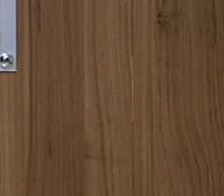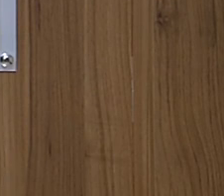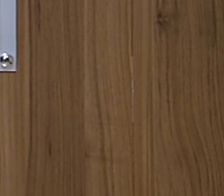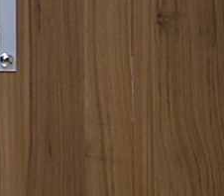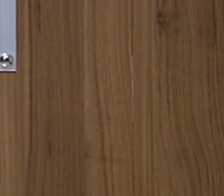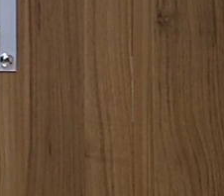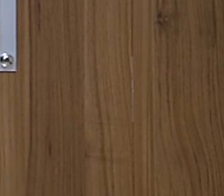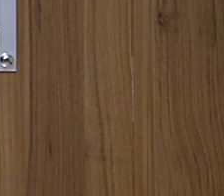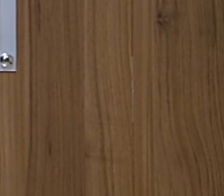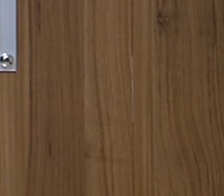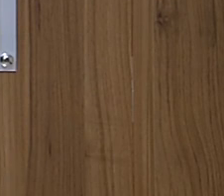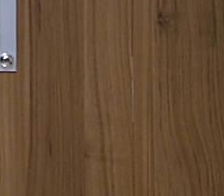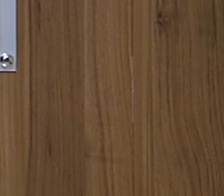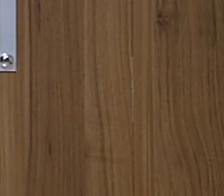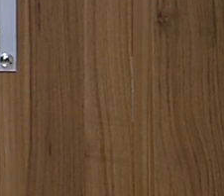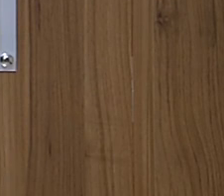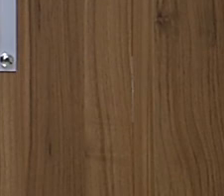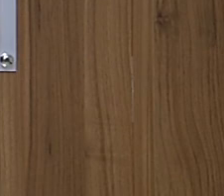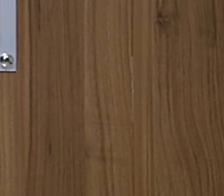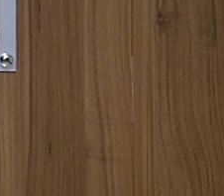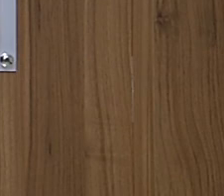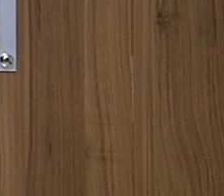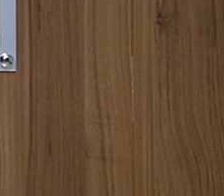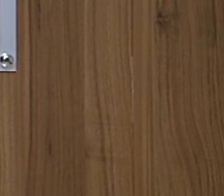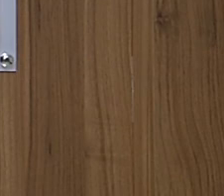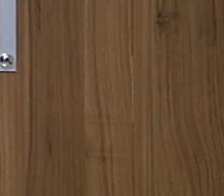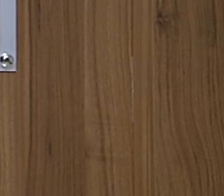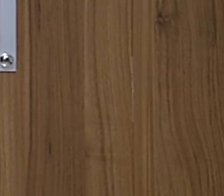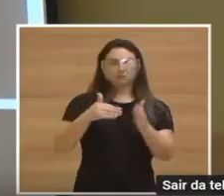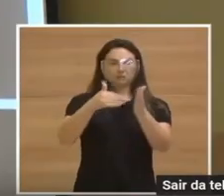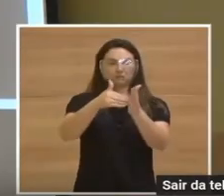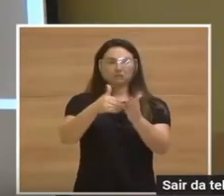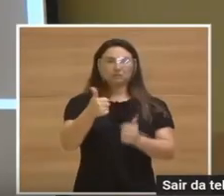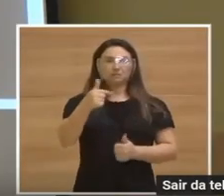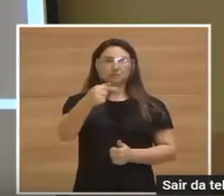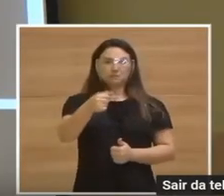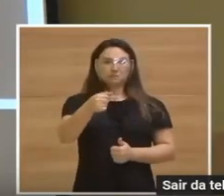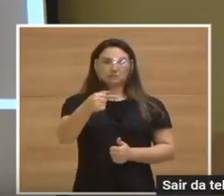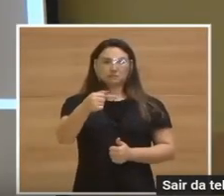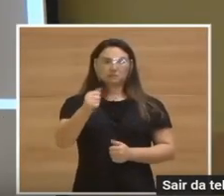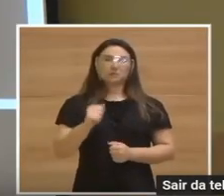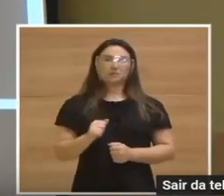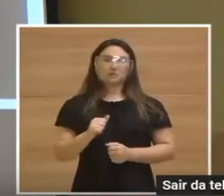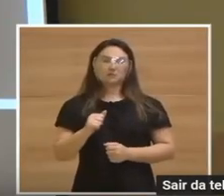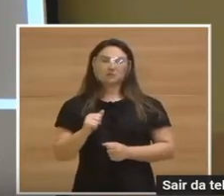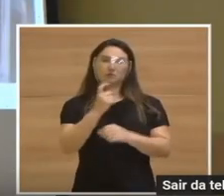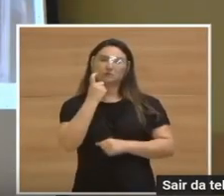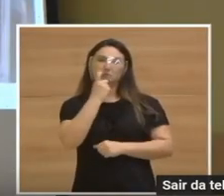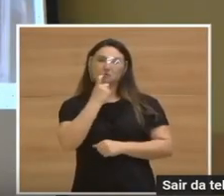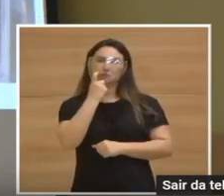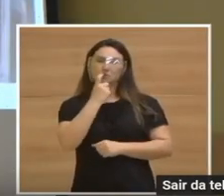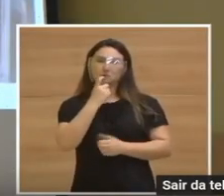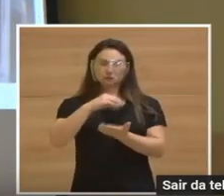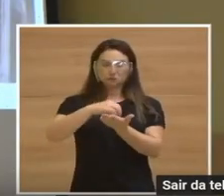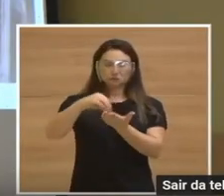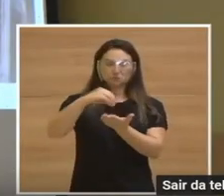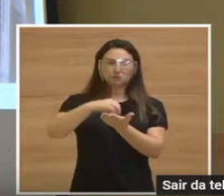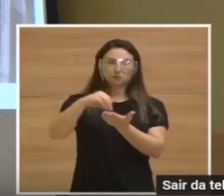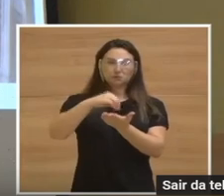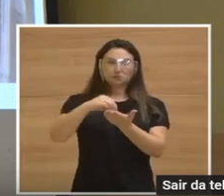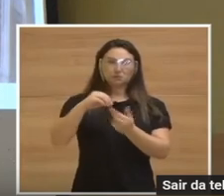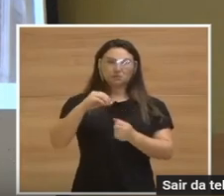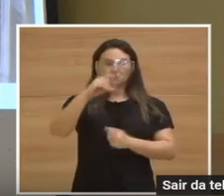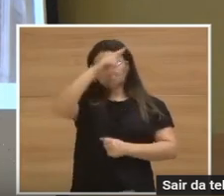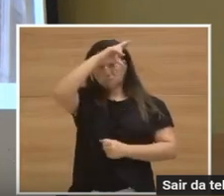que se destacam na sociedade de Pato Branco, foi criado o prêmio Mulher Destaque. Fotos no telão mostraram um pouco da história de